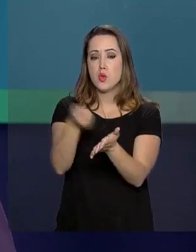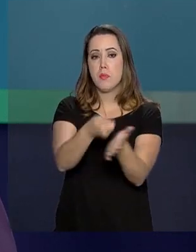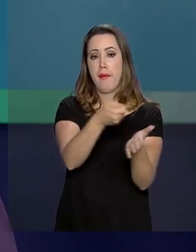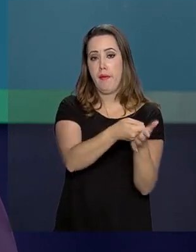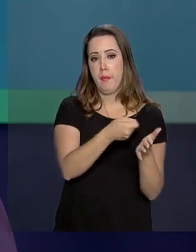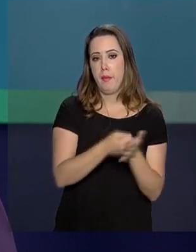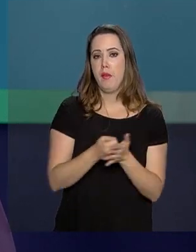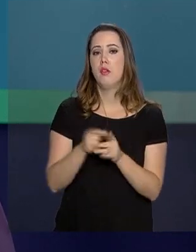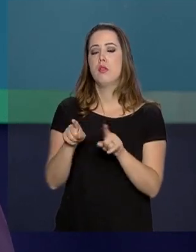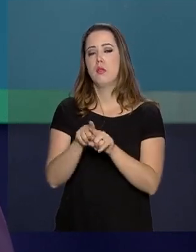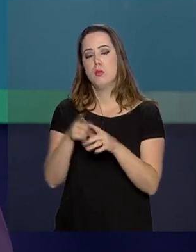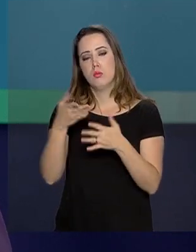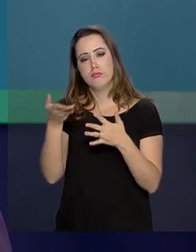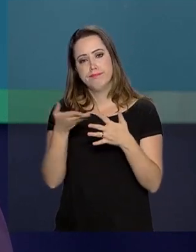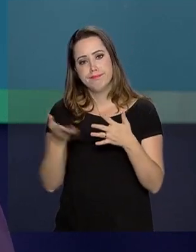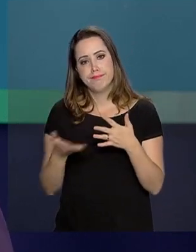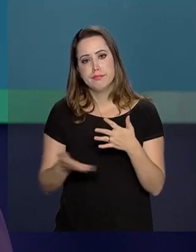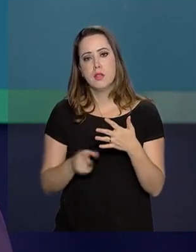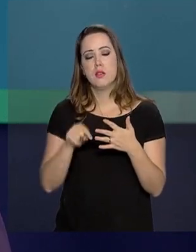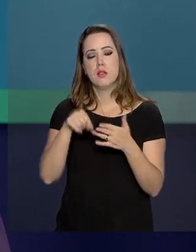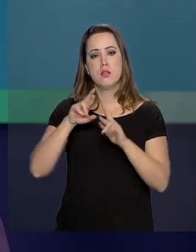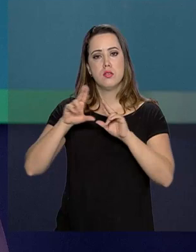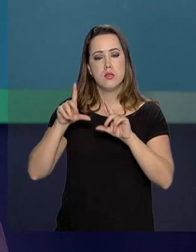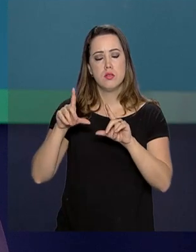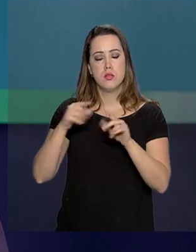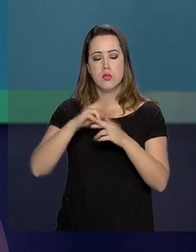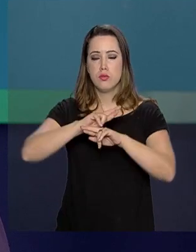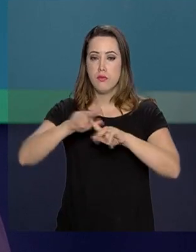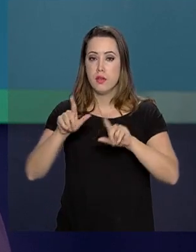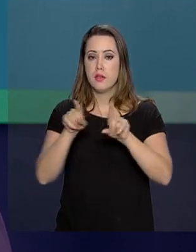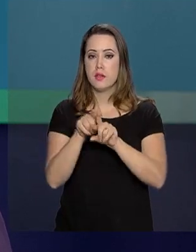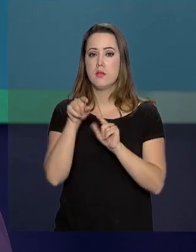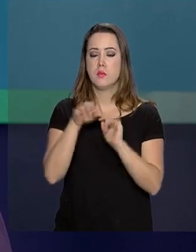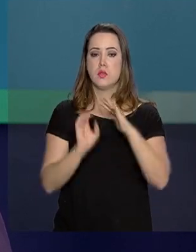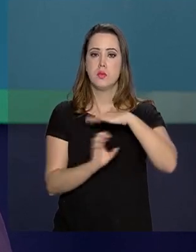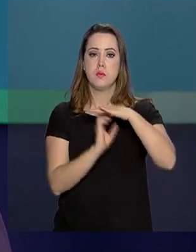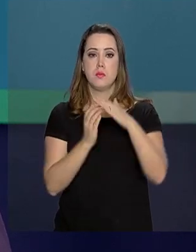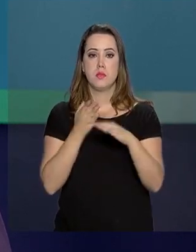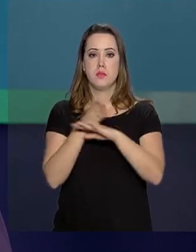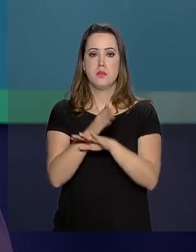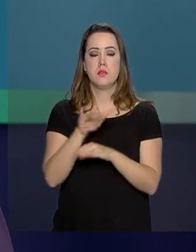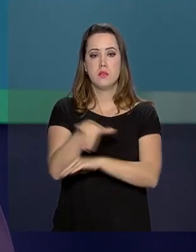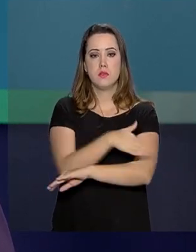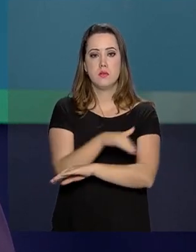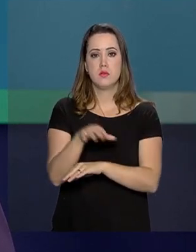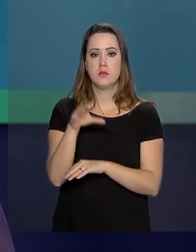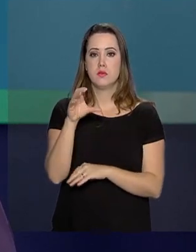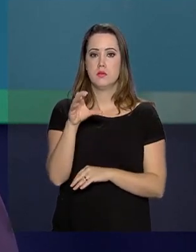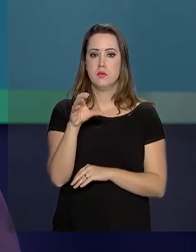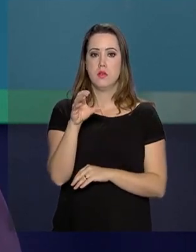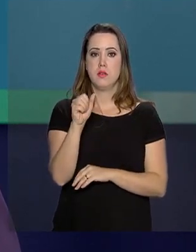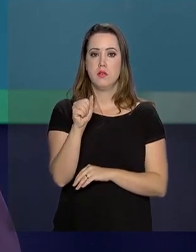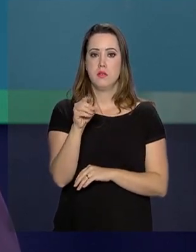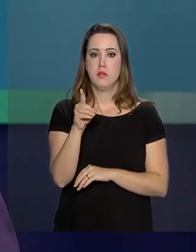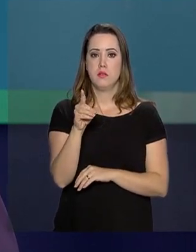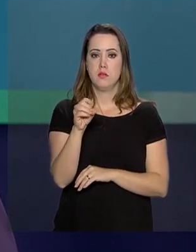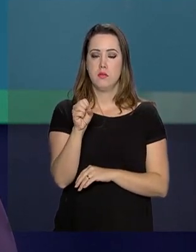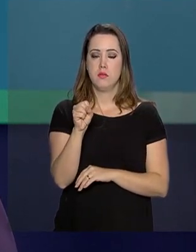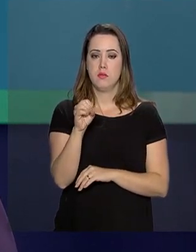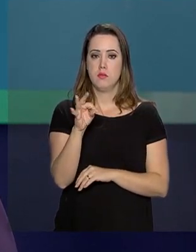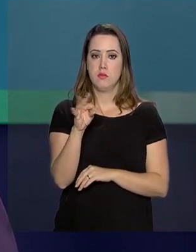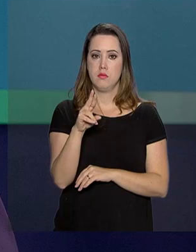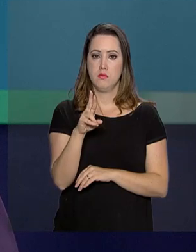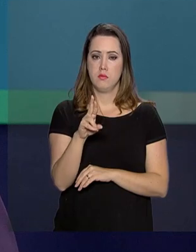pagamento e juros reduzidos podem acessar o recurso empresários cadastrados no cadastur de acordo com o